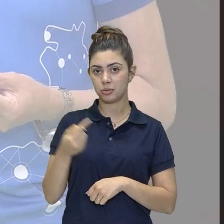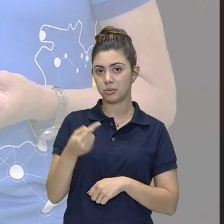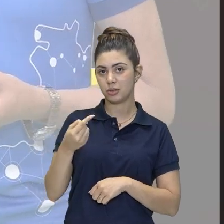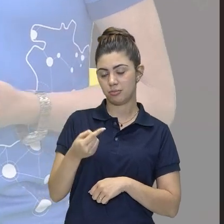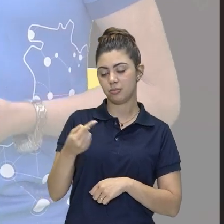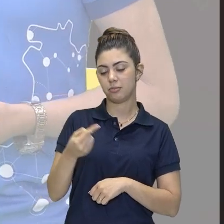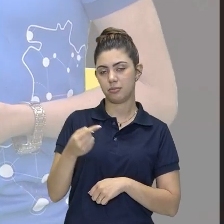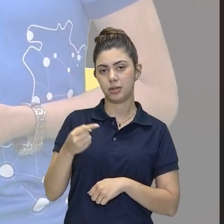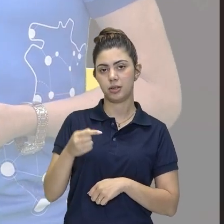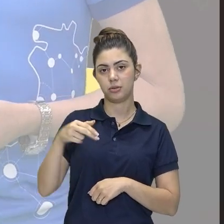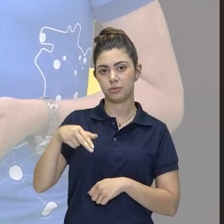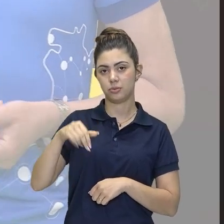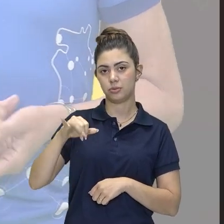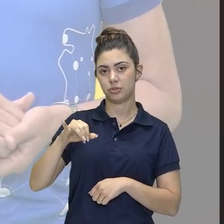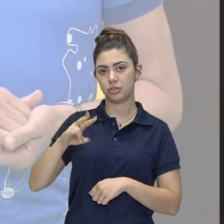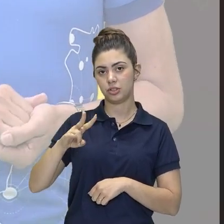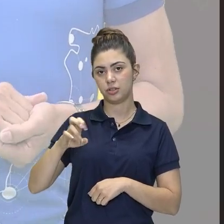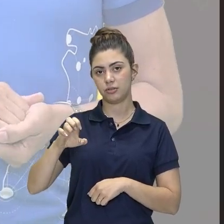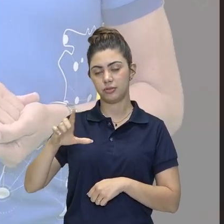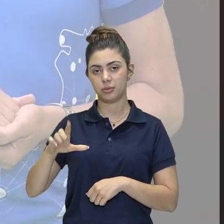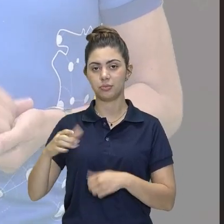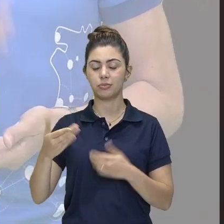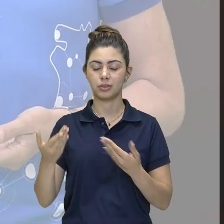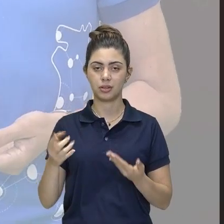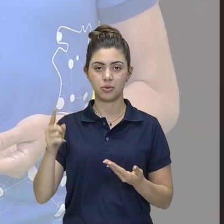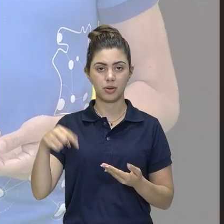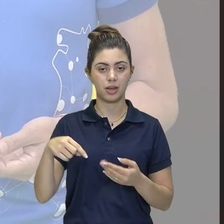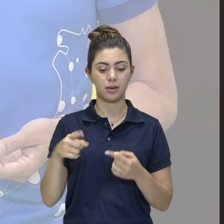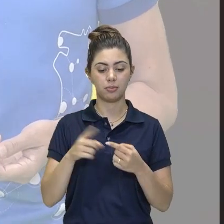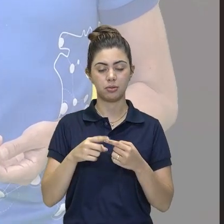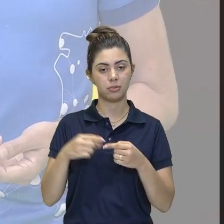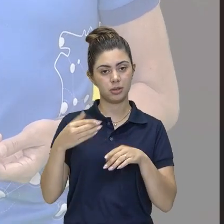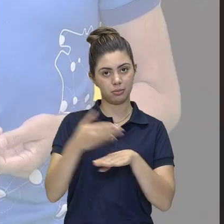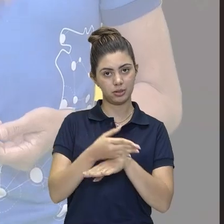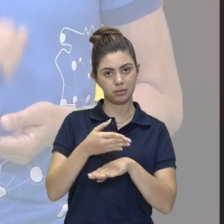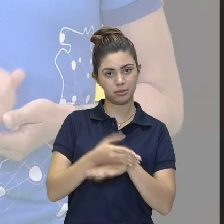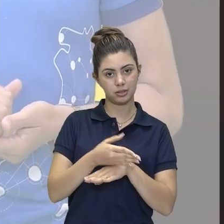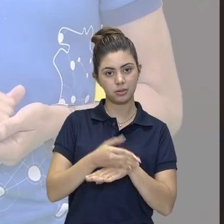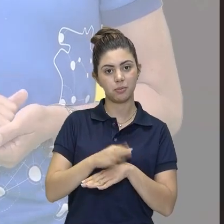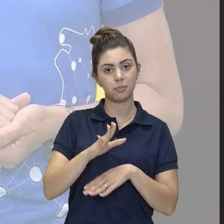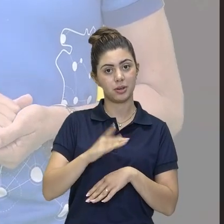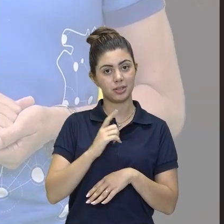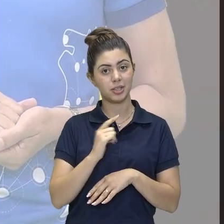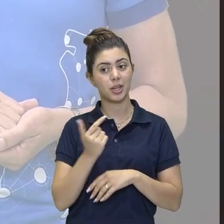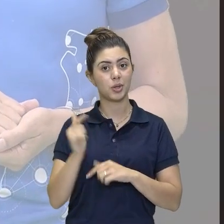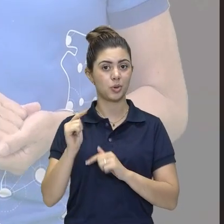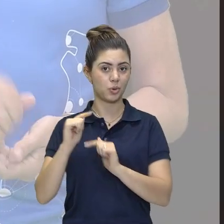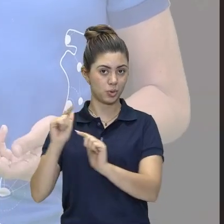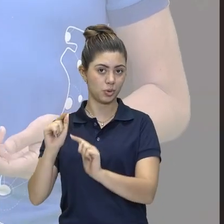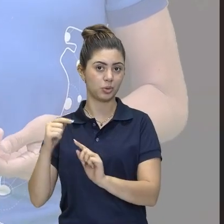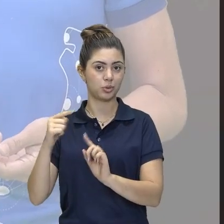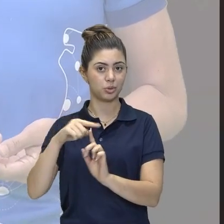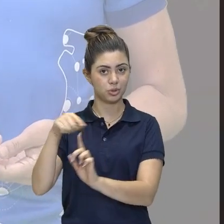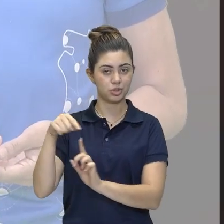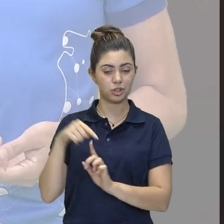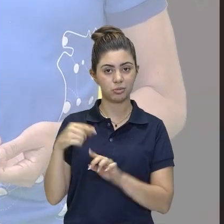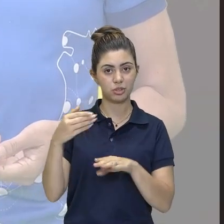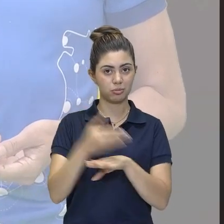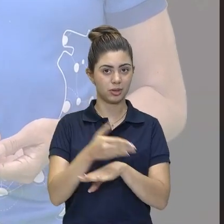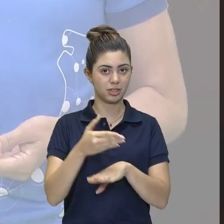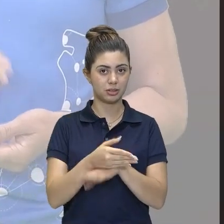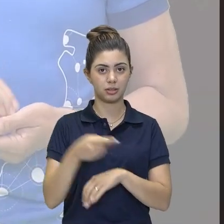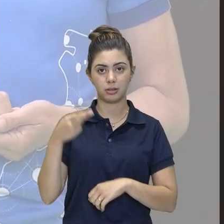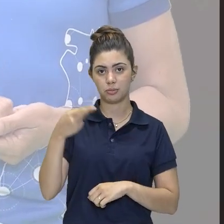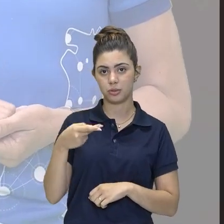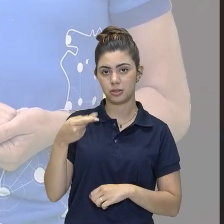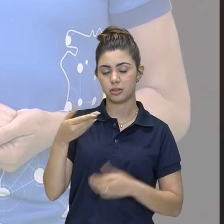a presença. Mas vamos continuar, porque tem outros níveis de participação política, que é o